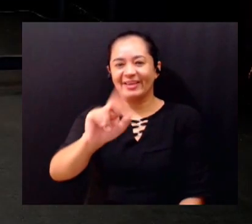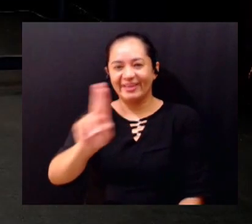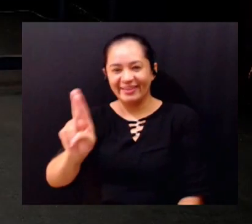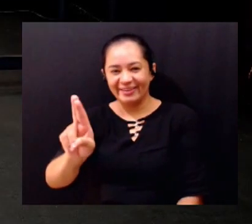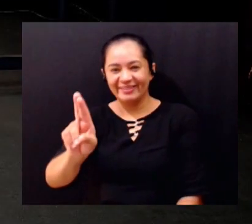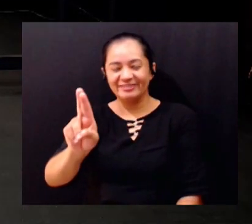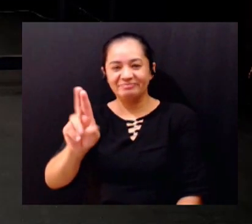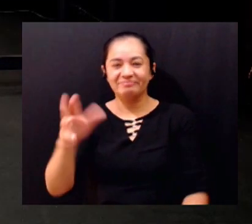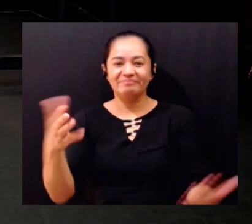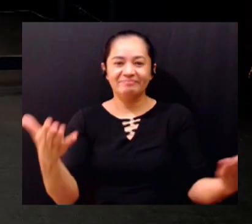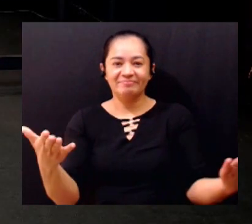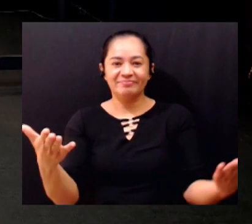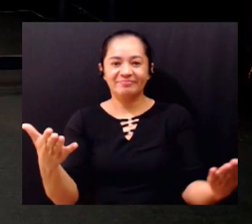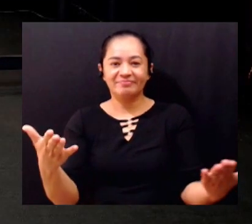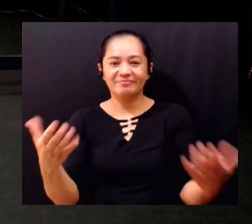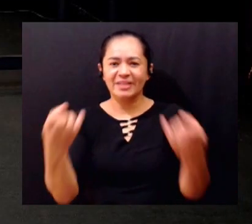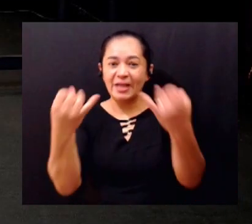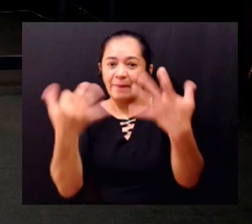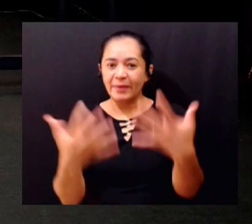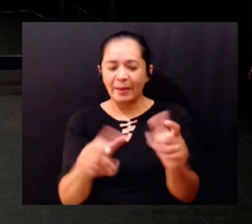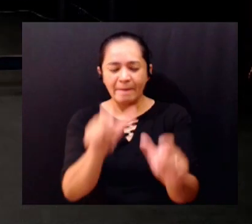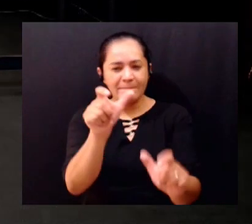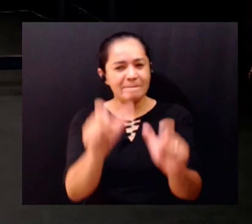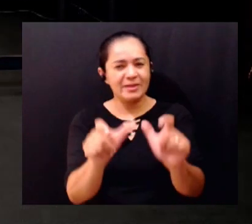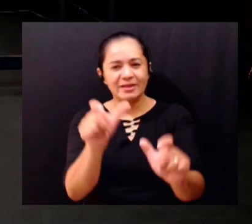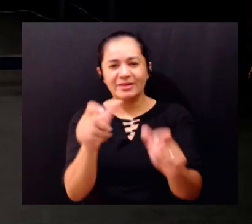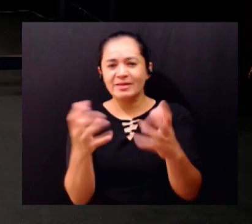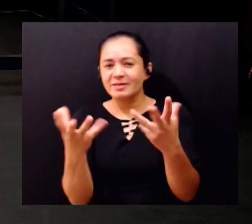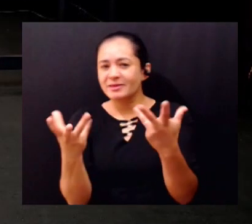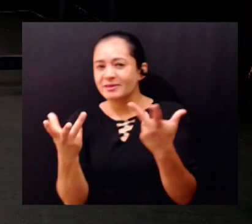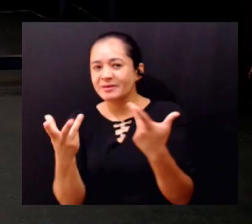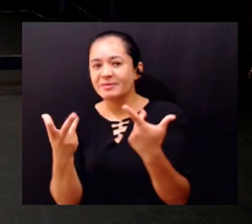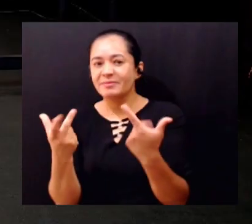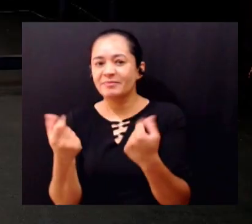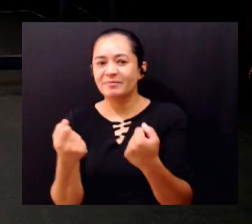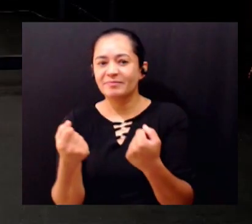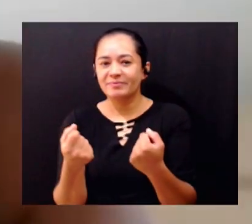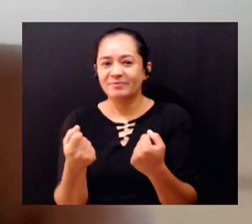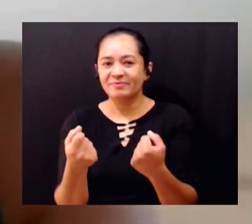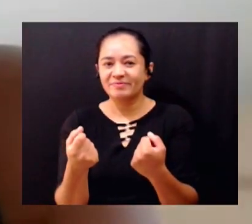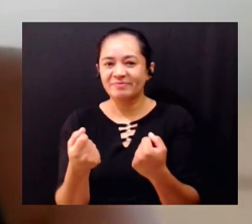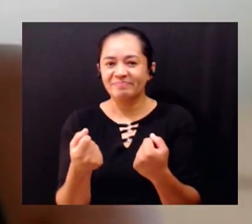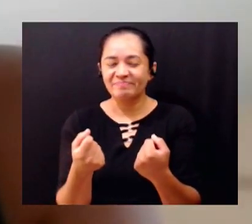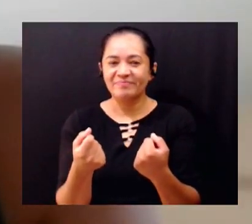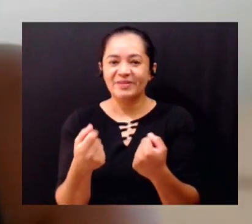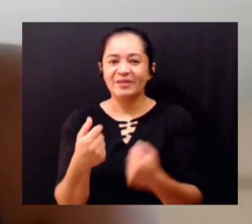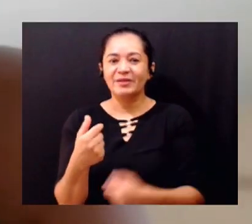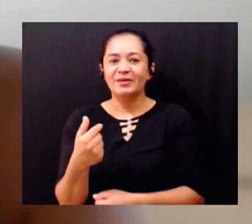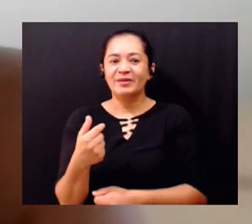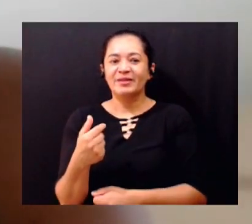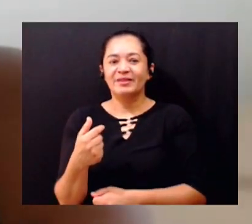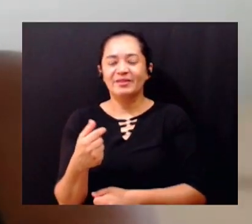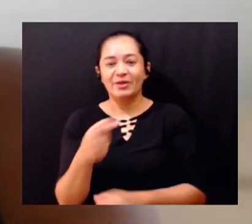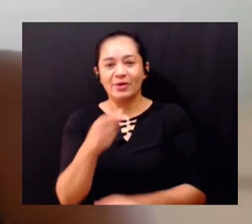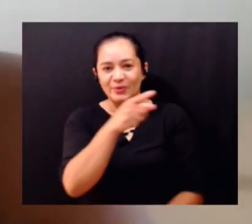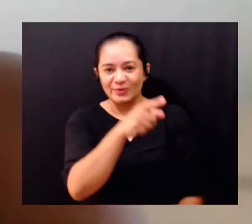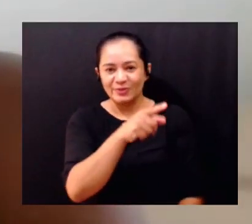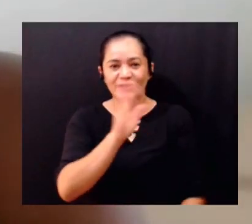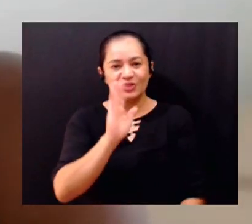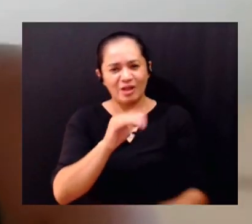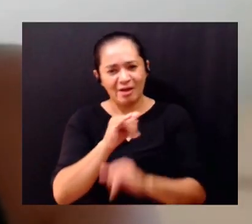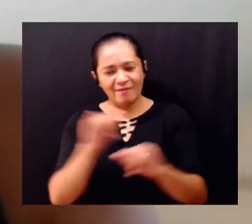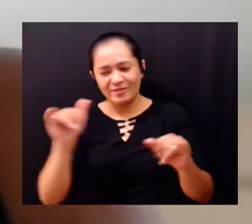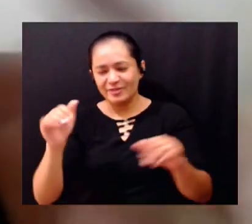conta com pessoas maravilhosas, inclusive o Dálcio Machado, que o Diego citou aí, chargista do Correio durante